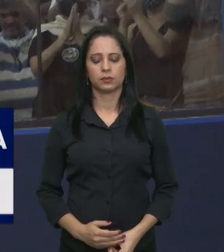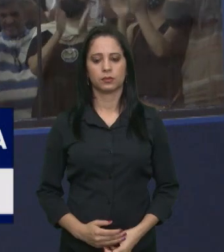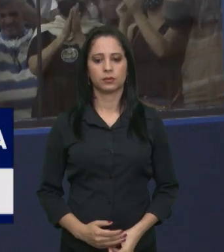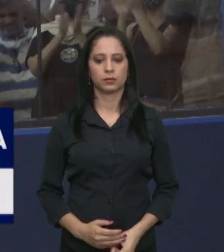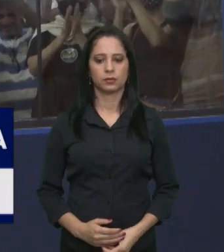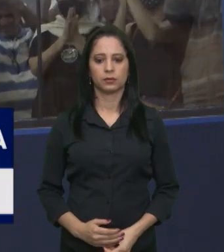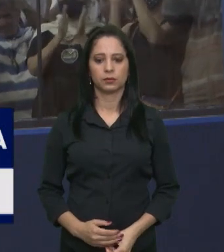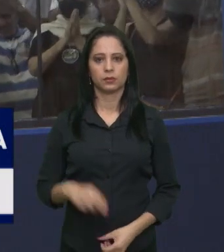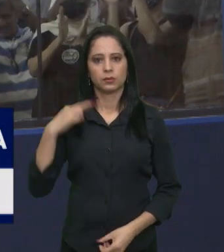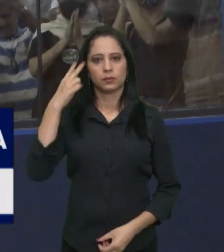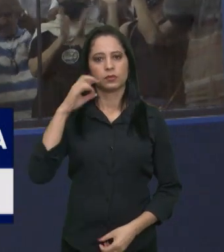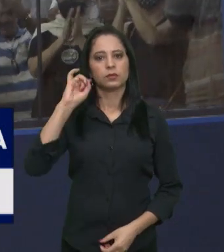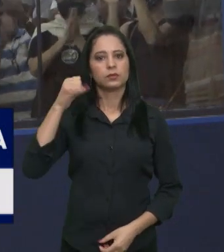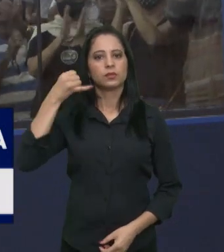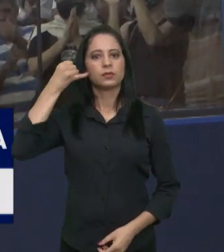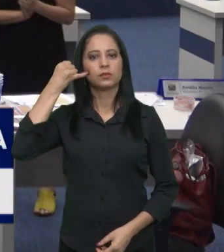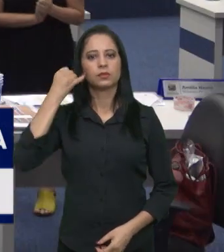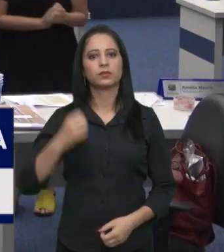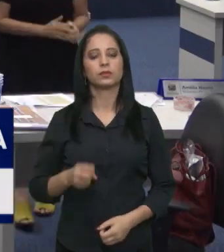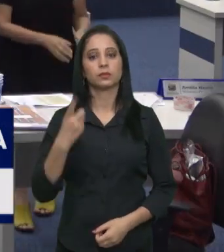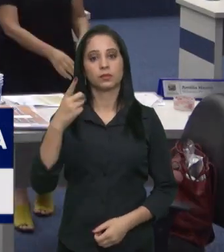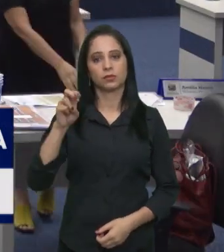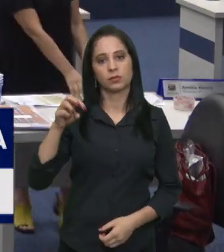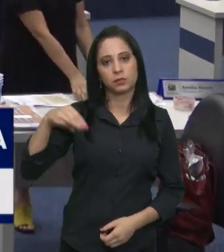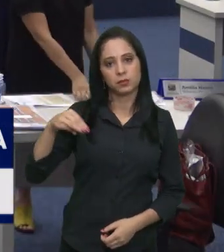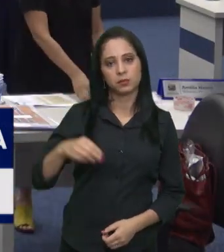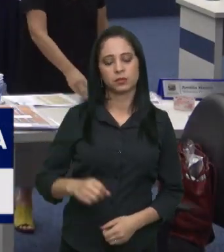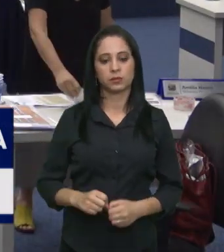Próxima, a vereadora Juliana Fraga, com tempo de 15 minutos.